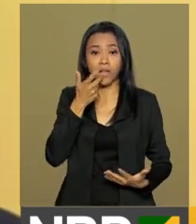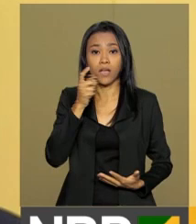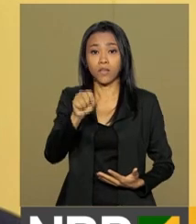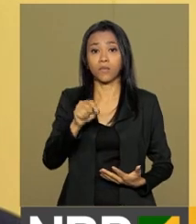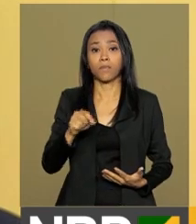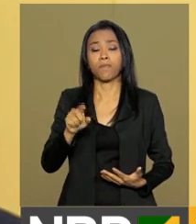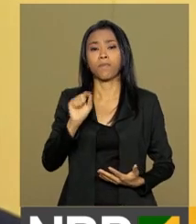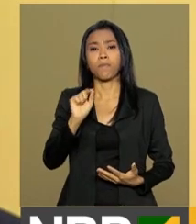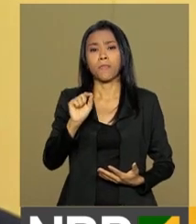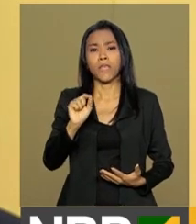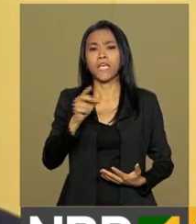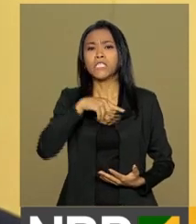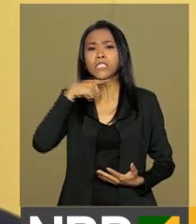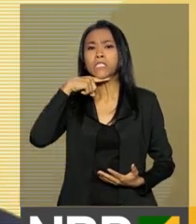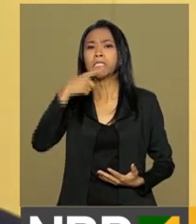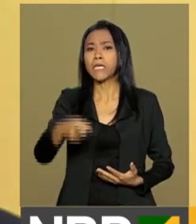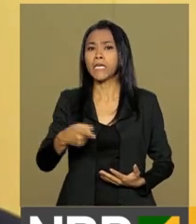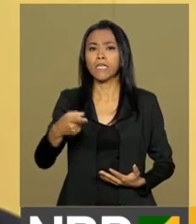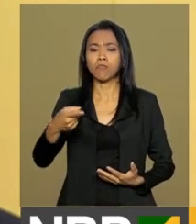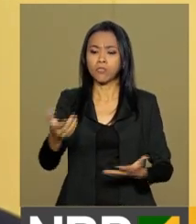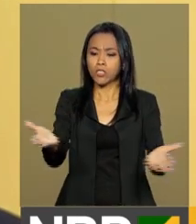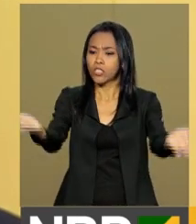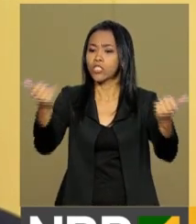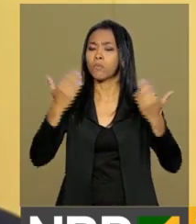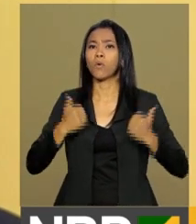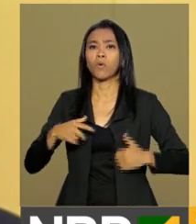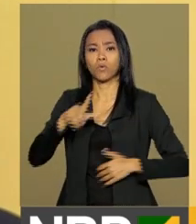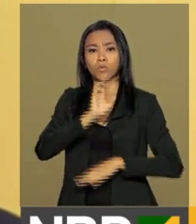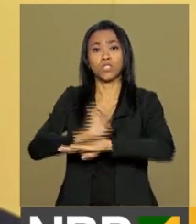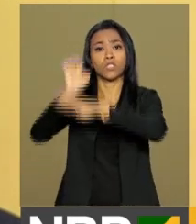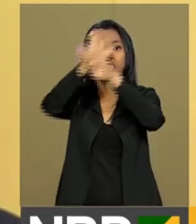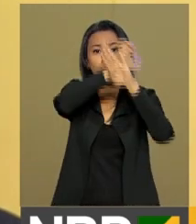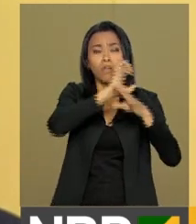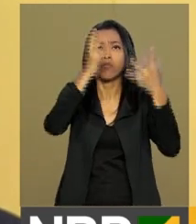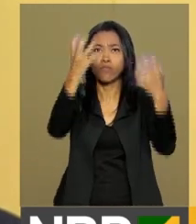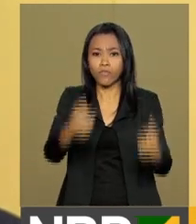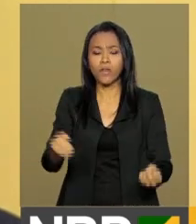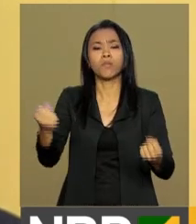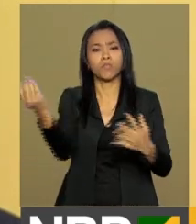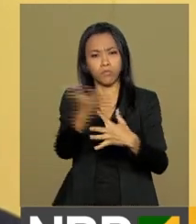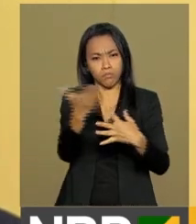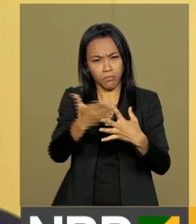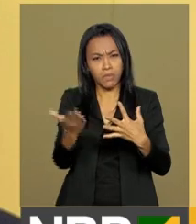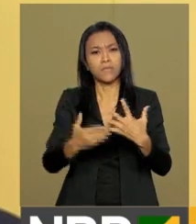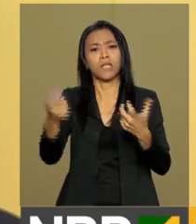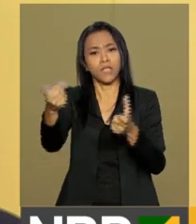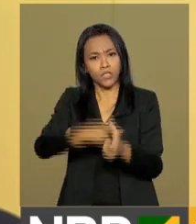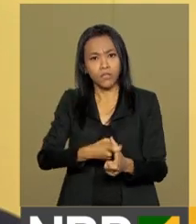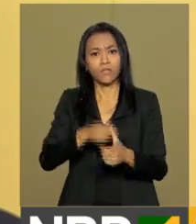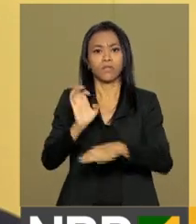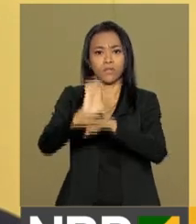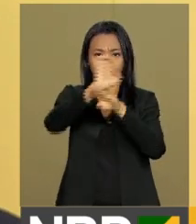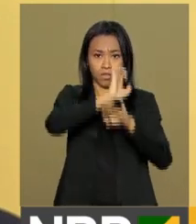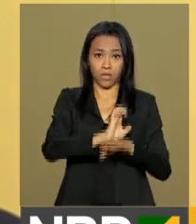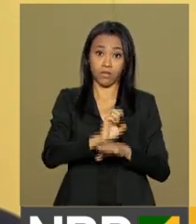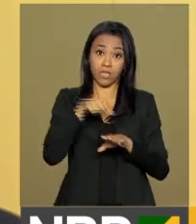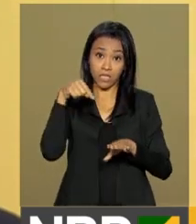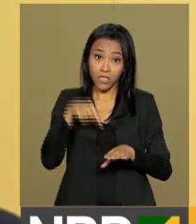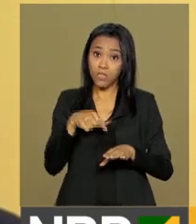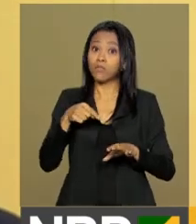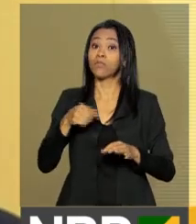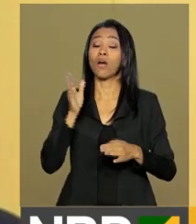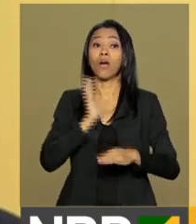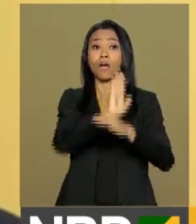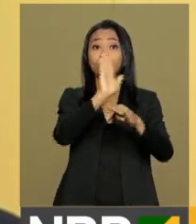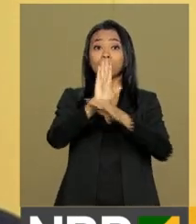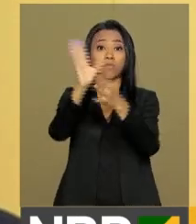ninguém teve coragem de sentar-se à mesa com os governadores e vamos repactuar a dívida dos estados, que trouxe um benefício